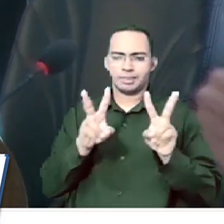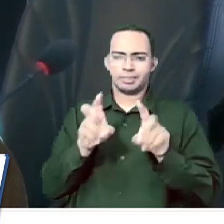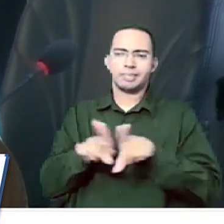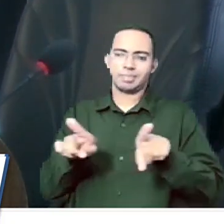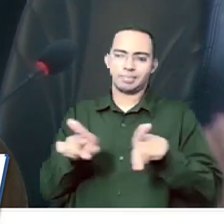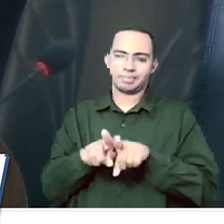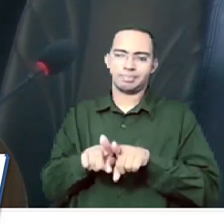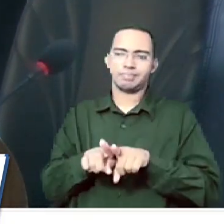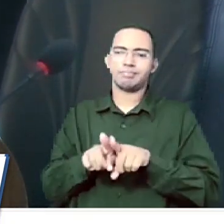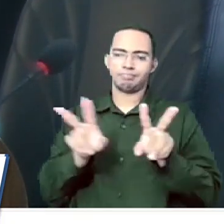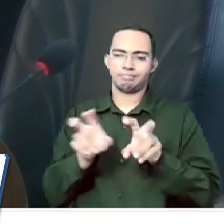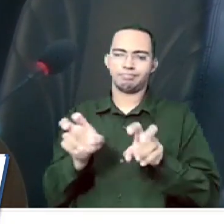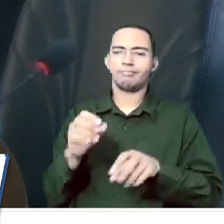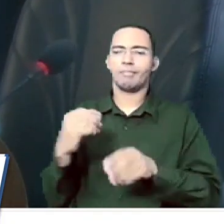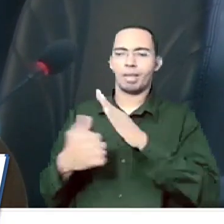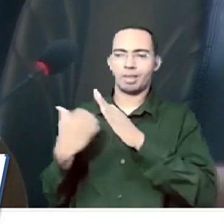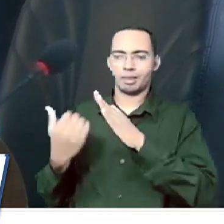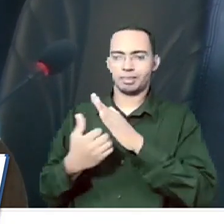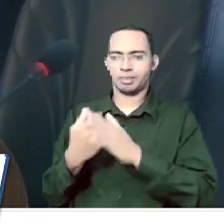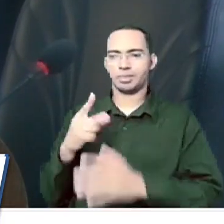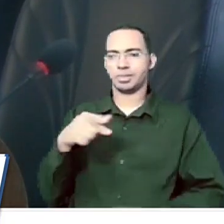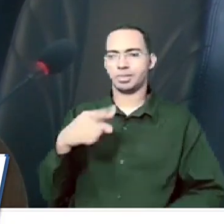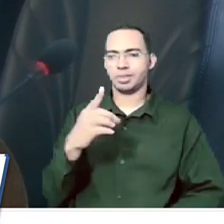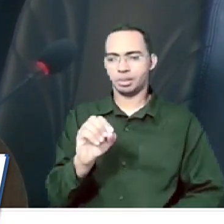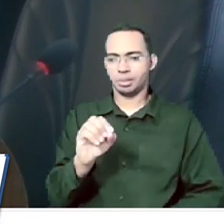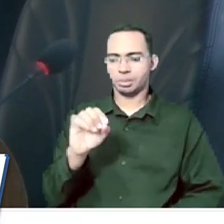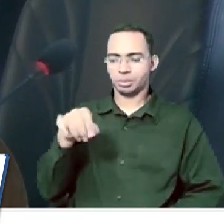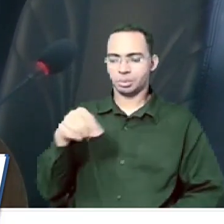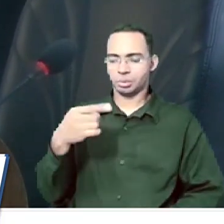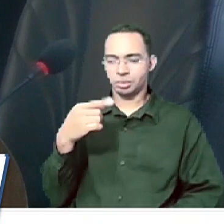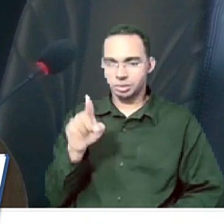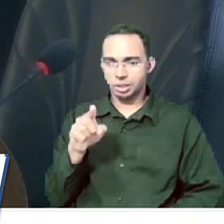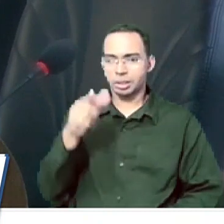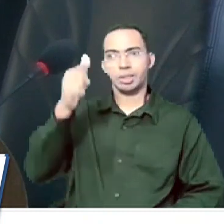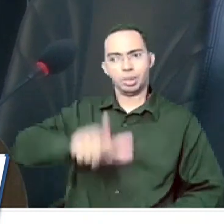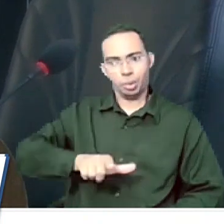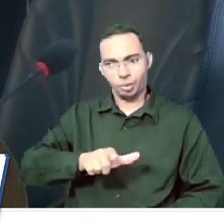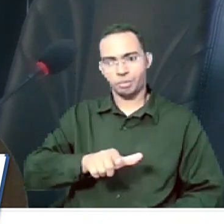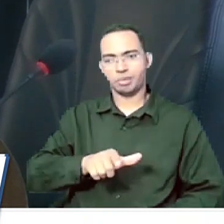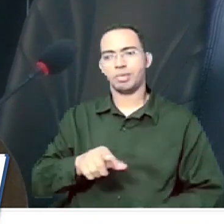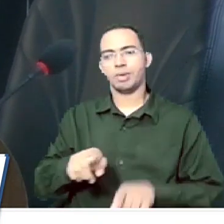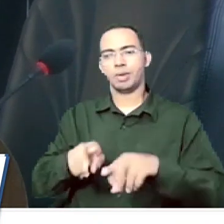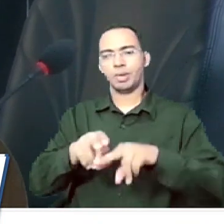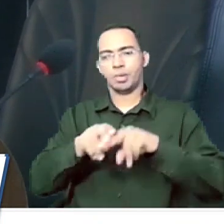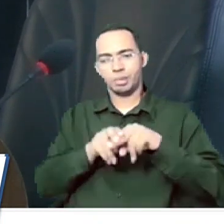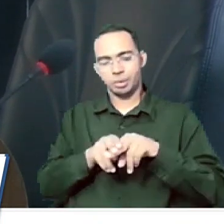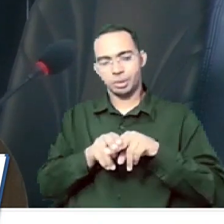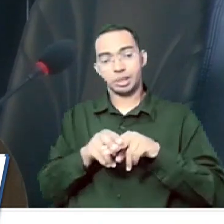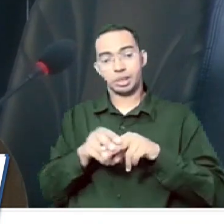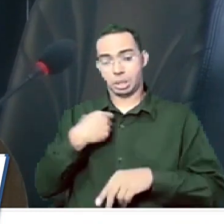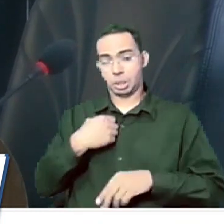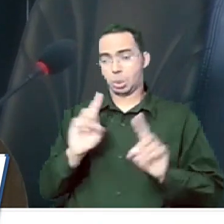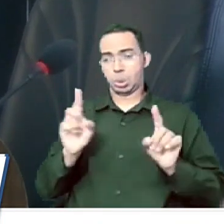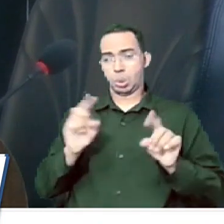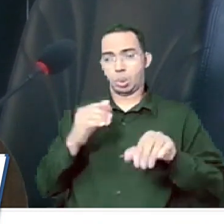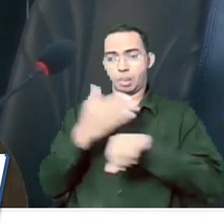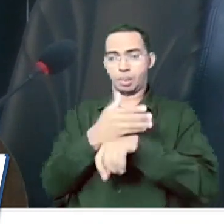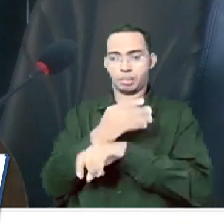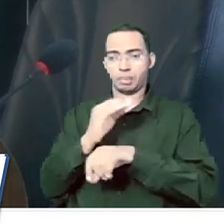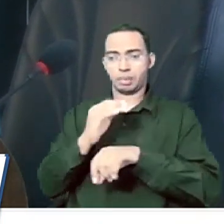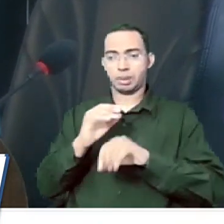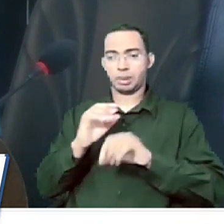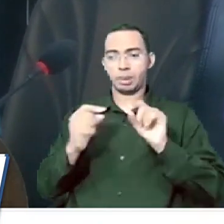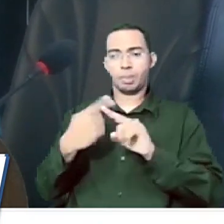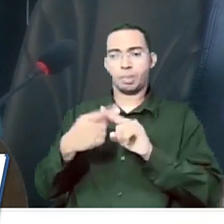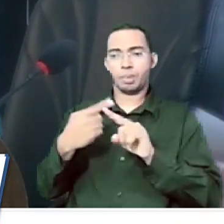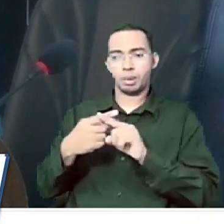a empresa São José, né? Mais uma vez. Tanto é que eu não participei mais porque eu sou grau